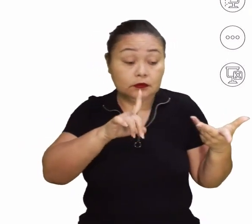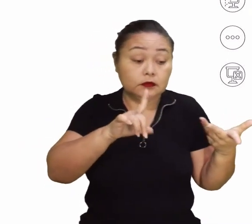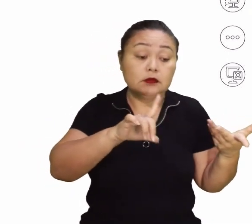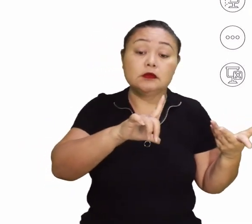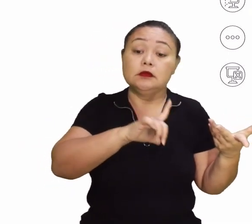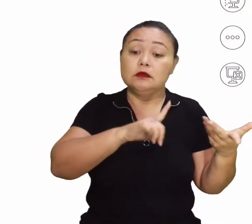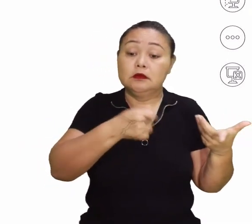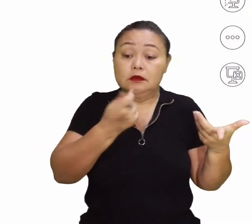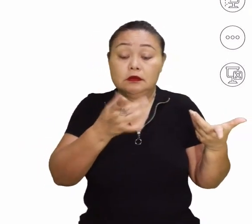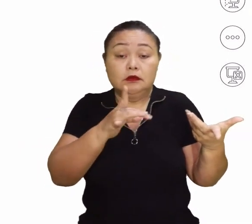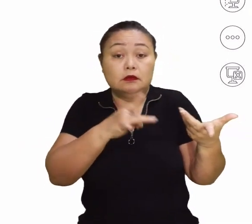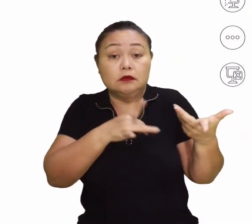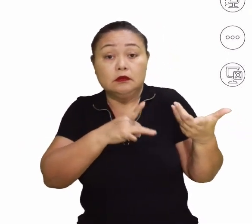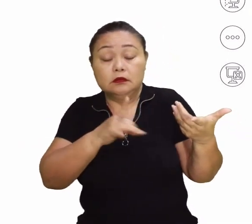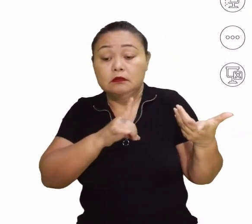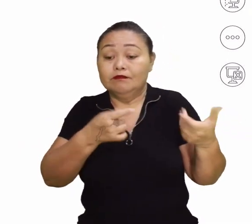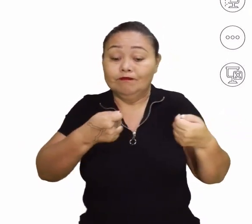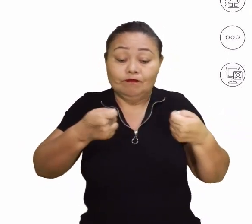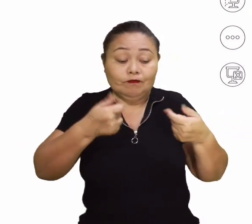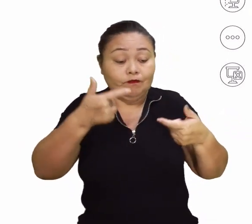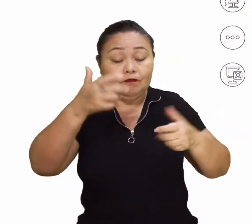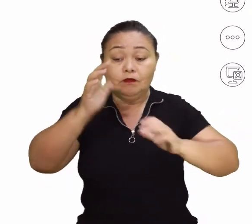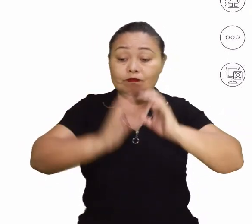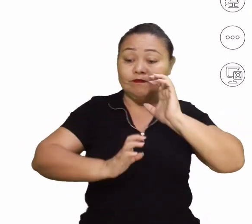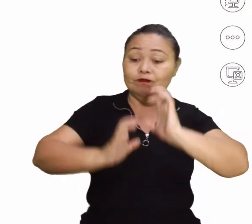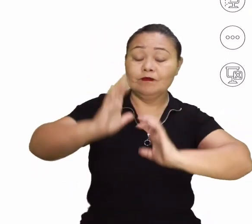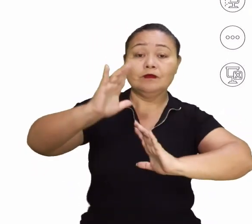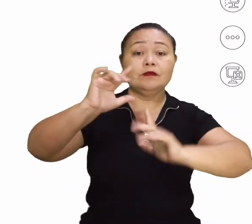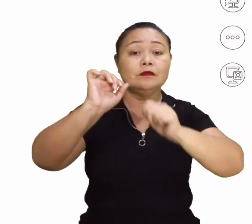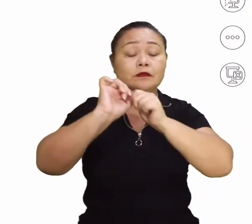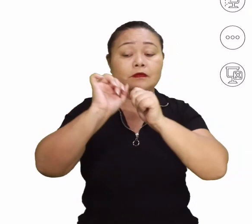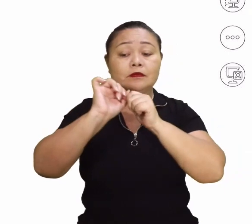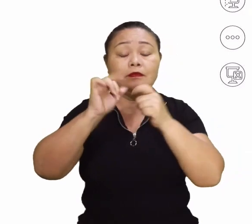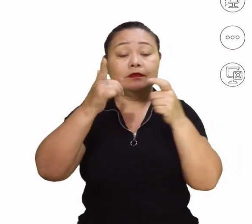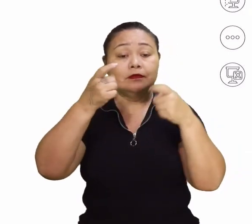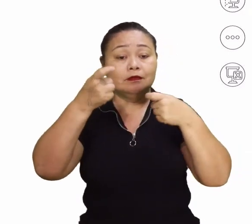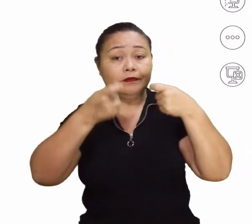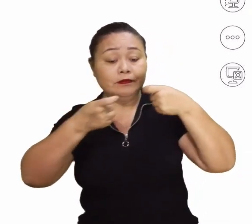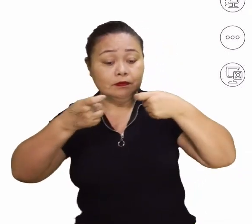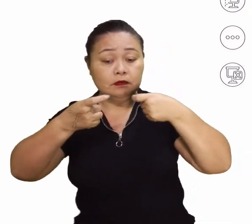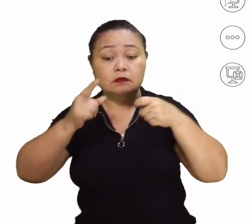conflitos, ok? Sempre será uma região conflituosa,